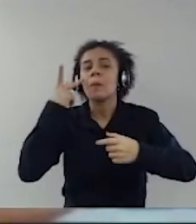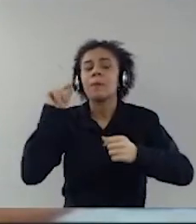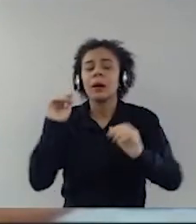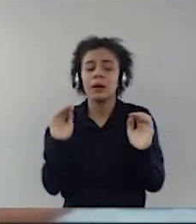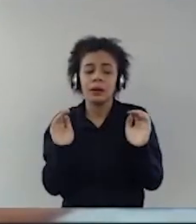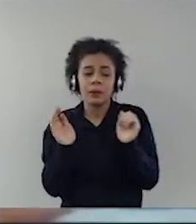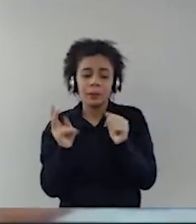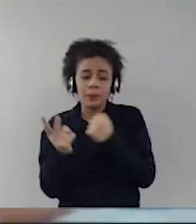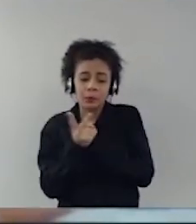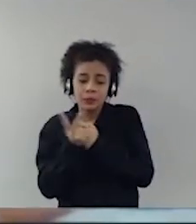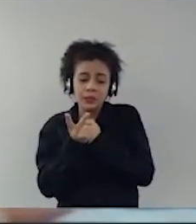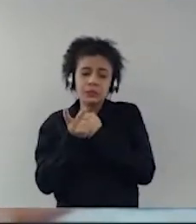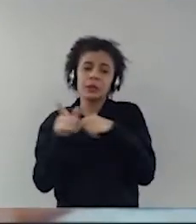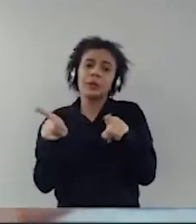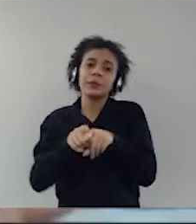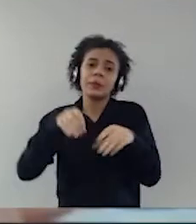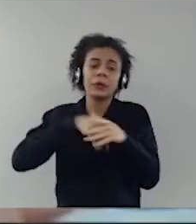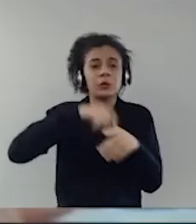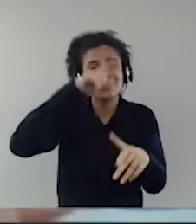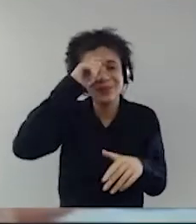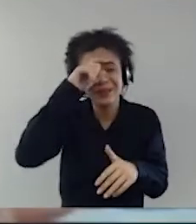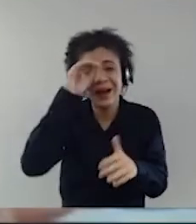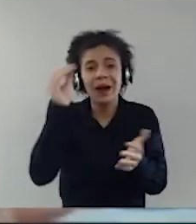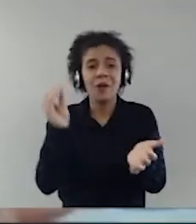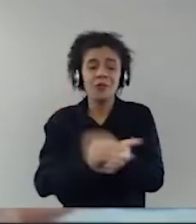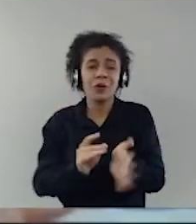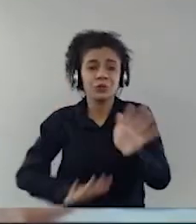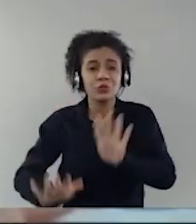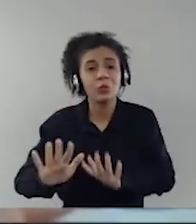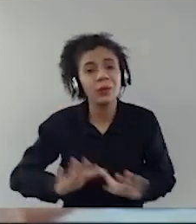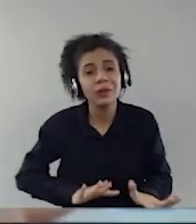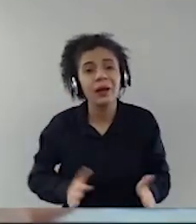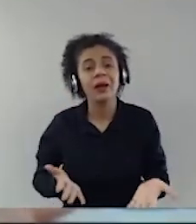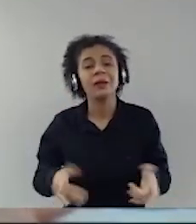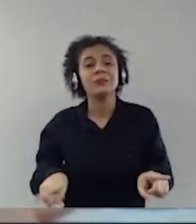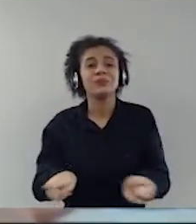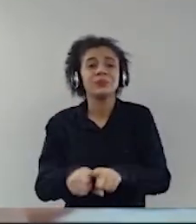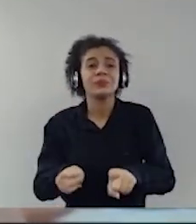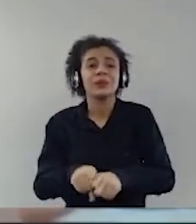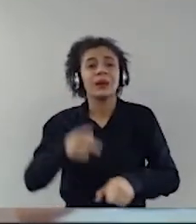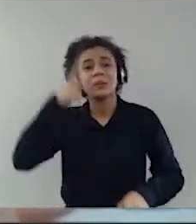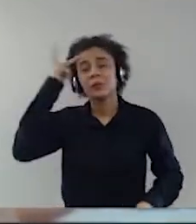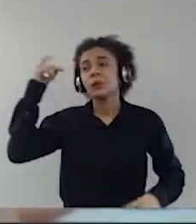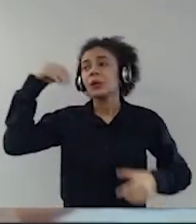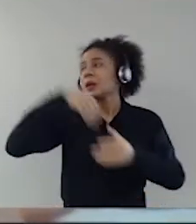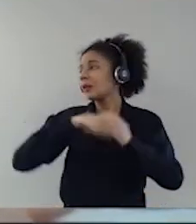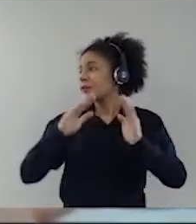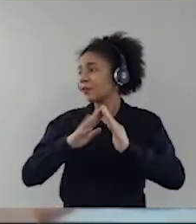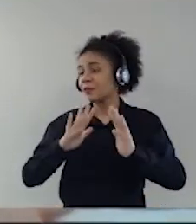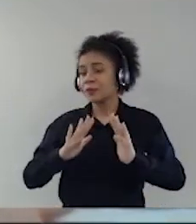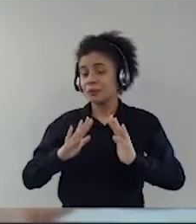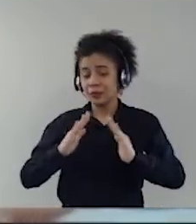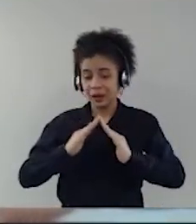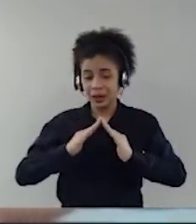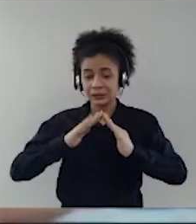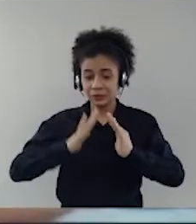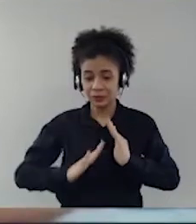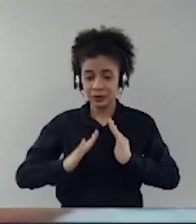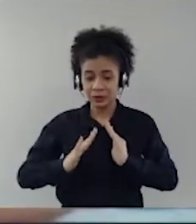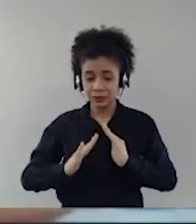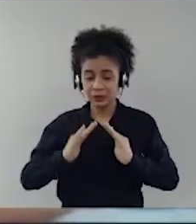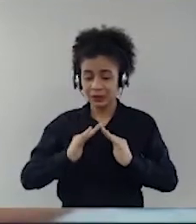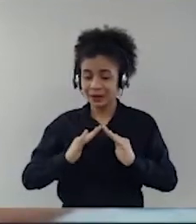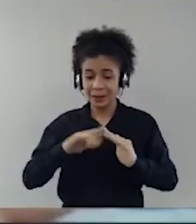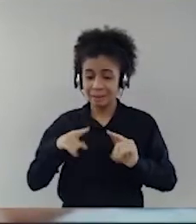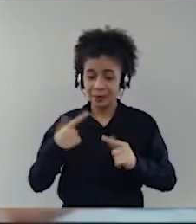social, quanto outras questões. As pessoas ficam isoladas nas suas casas, sendo que suas